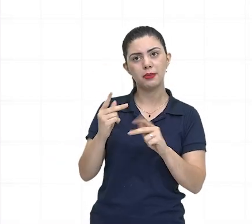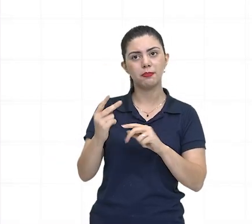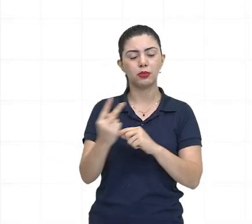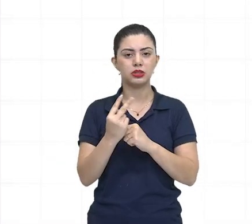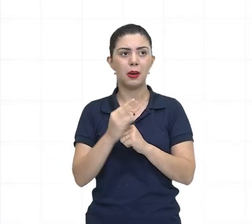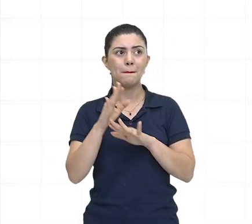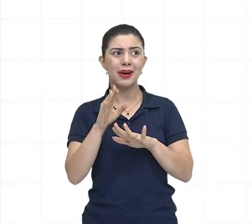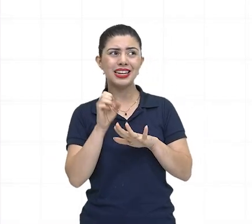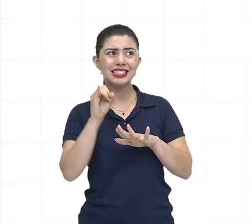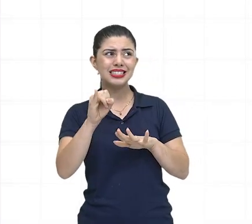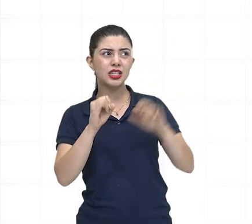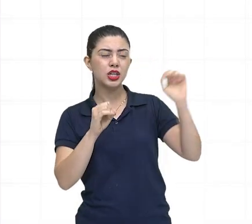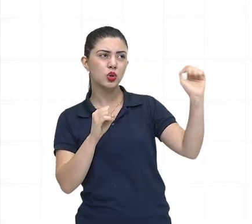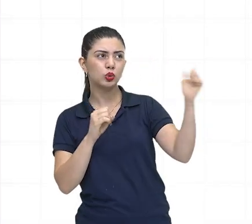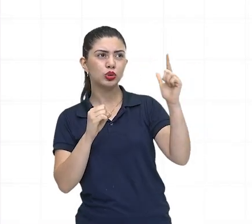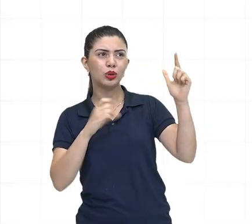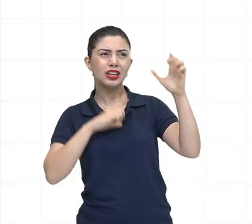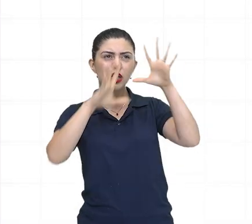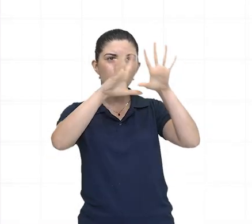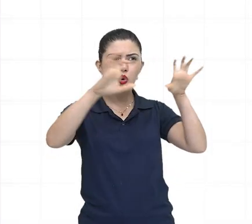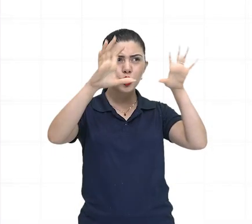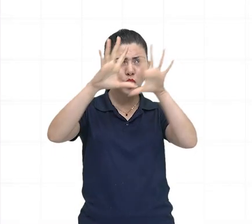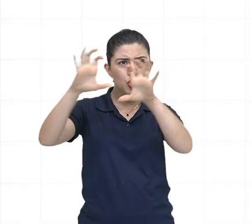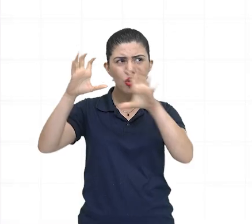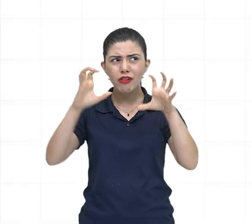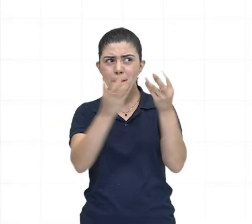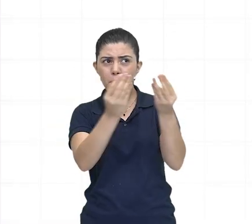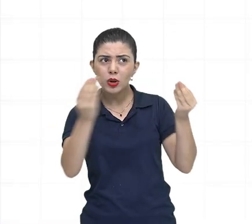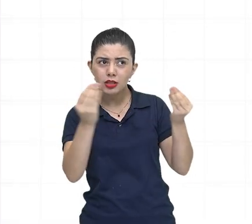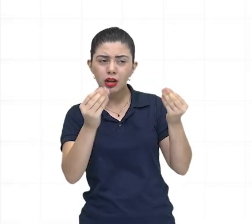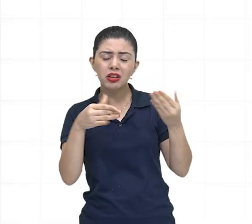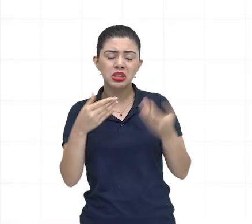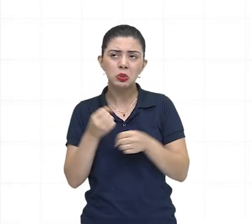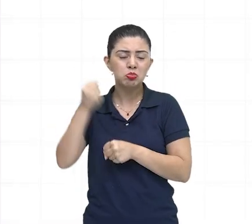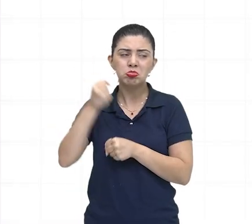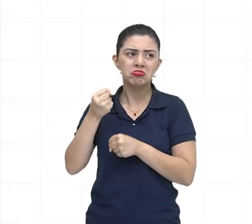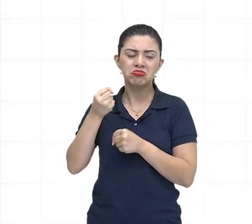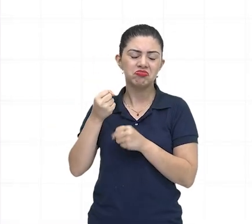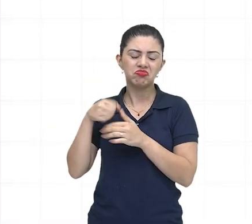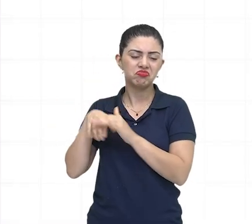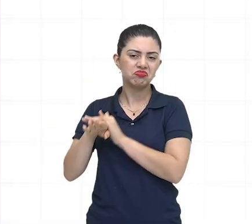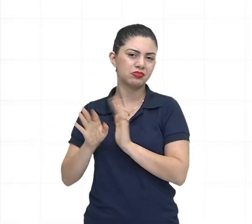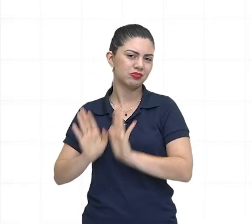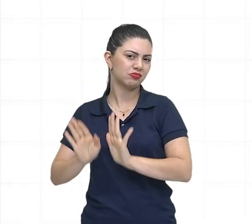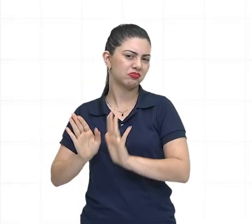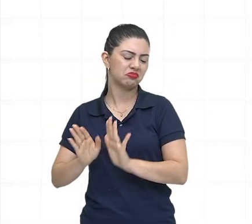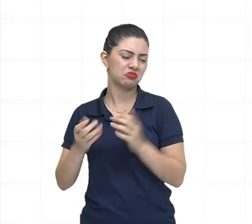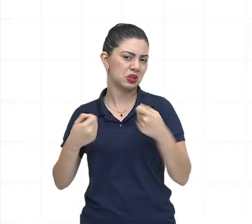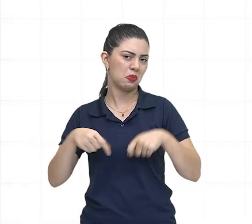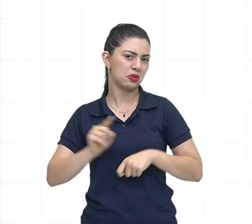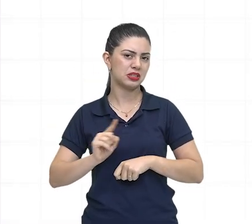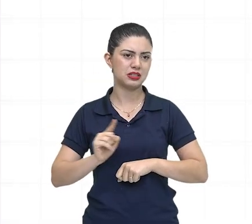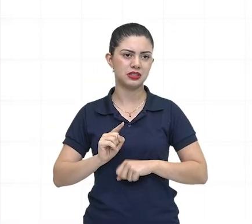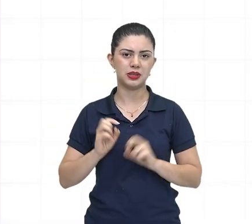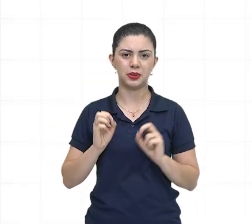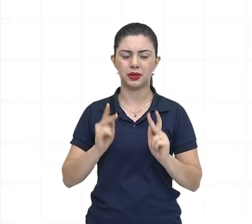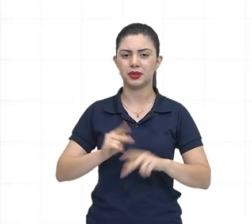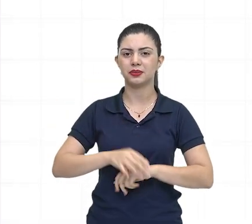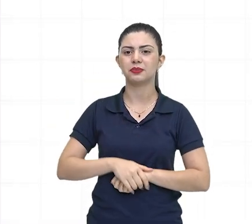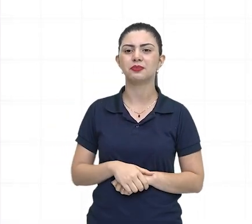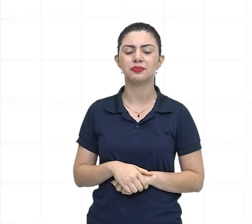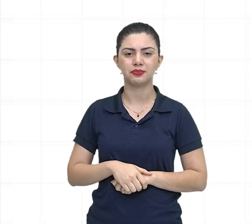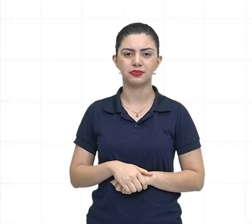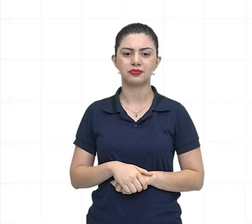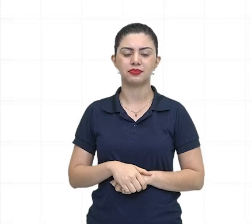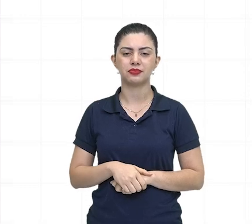estiver encoberto, então não há necessidade de você levar o teu guarda-sol, o